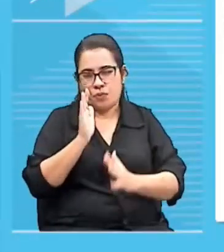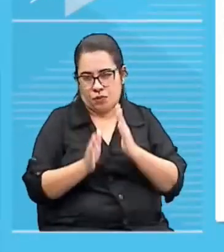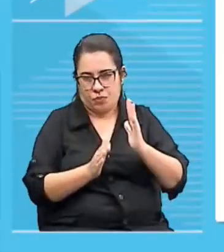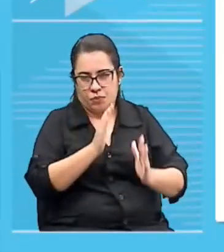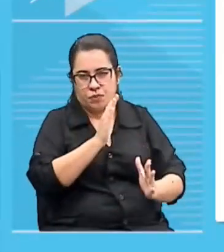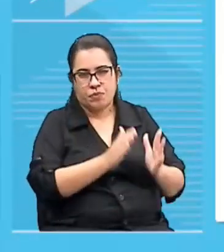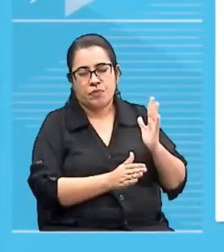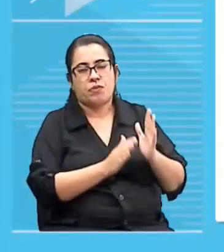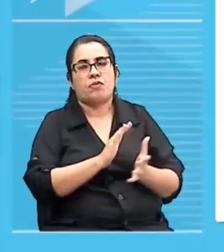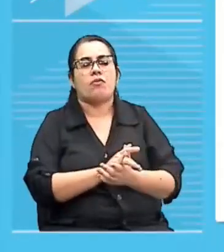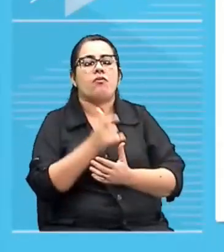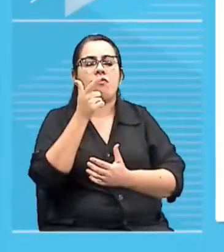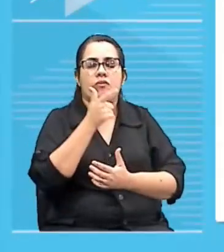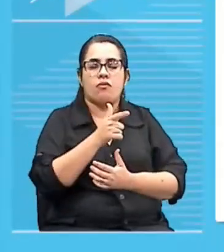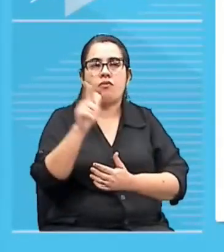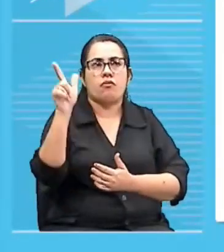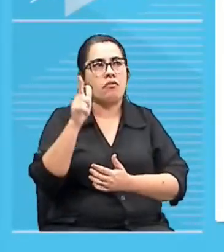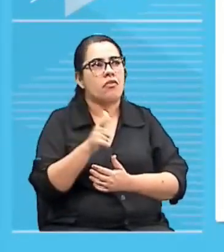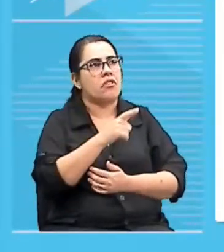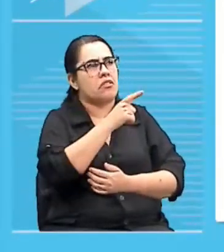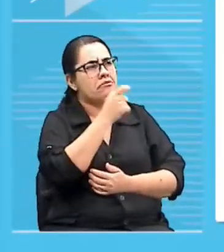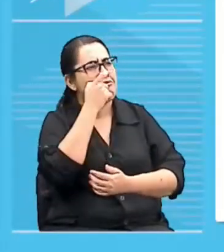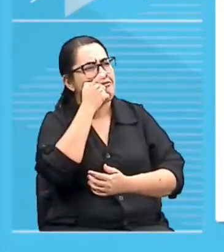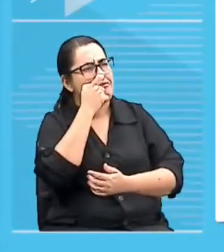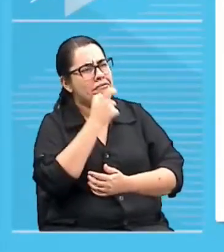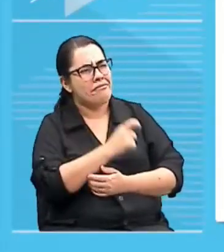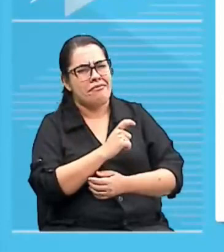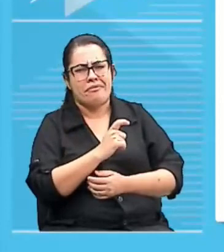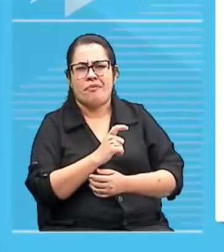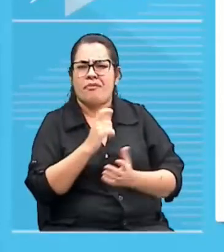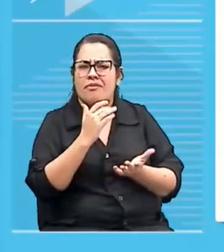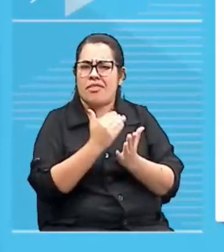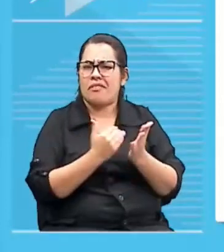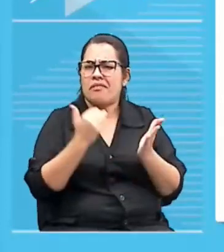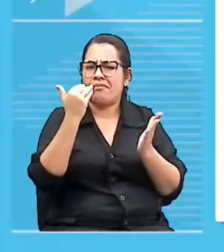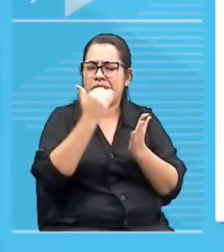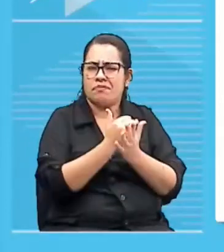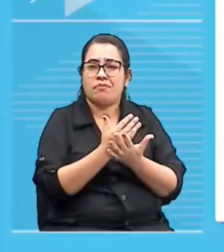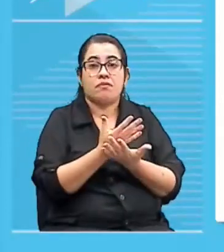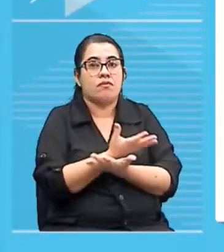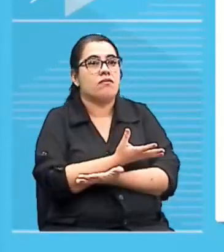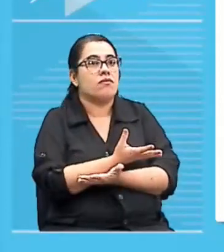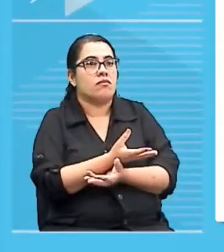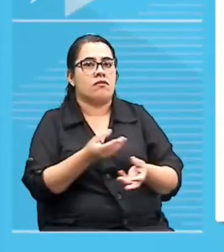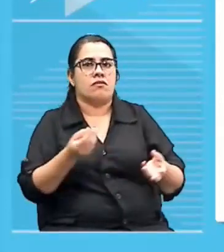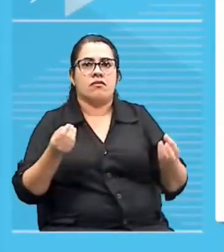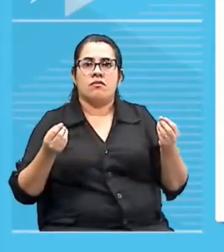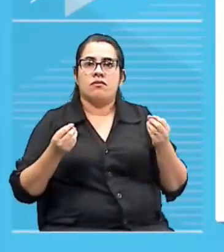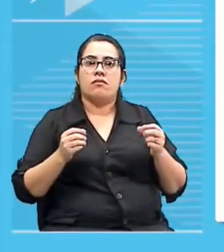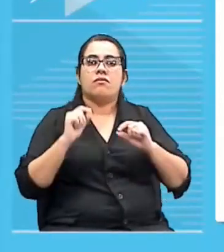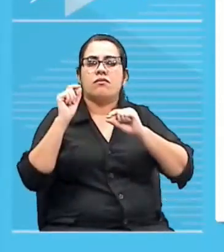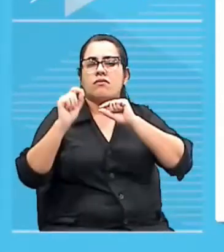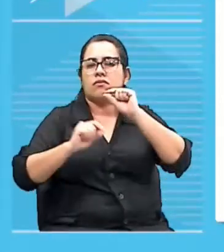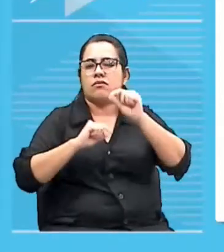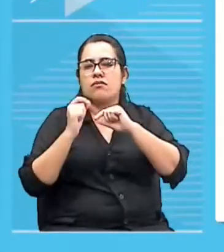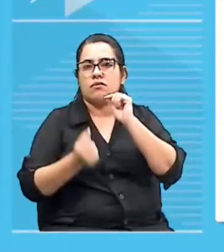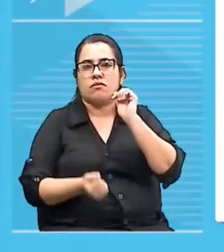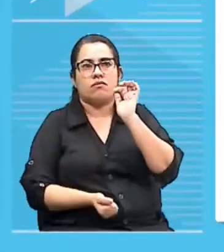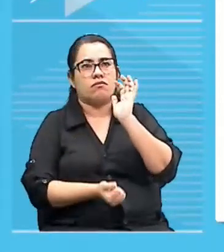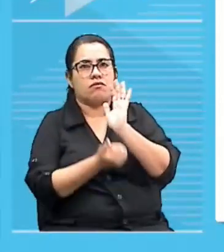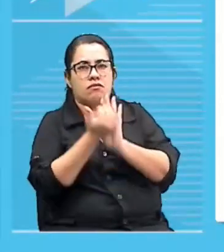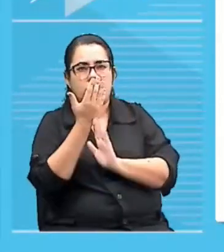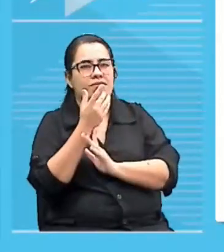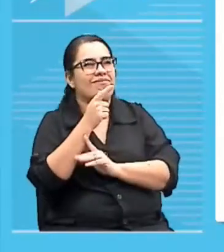robótica. Outra robótica bem interessante, que muitos, né, no início, que surgiram